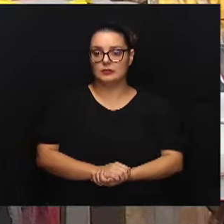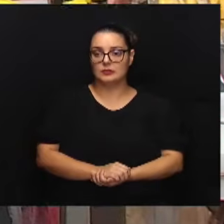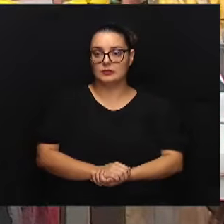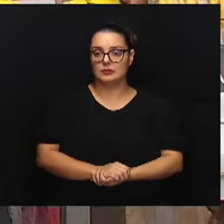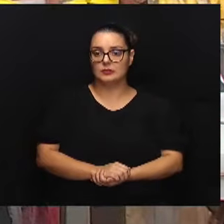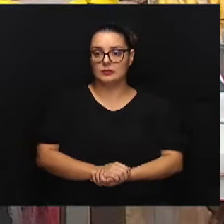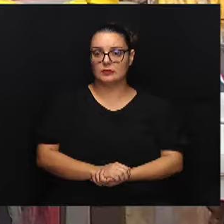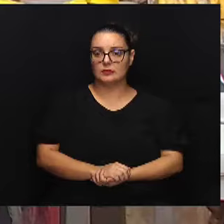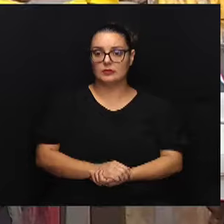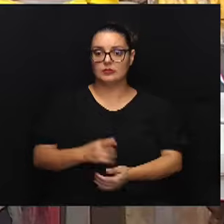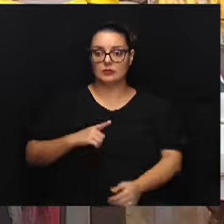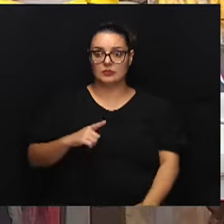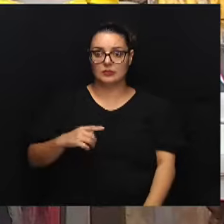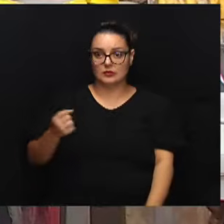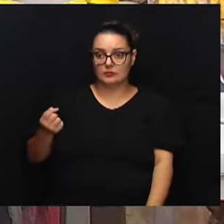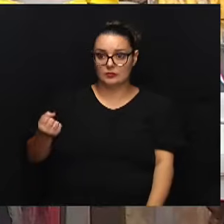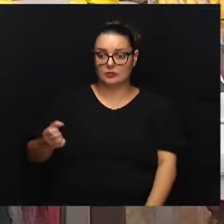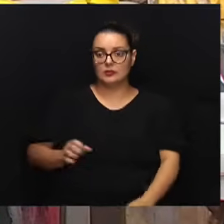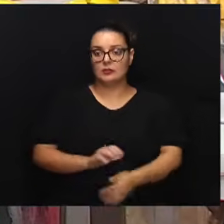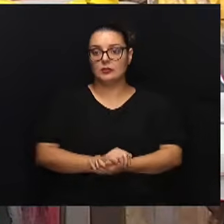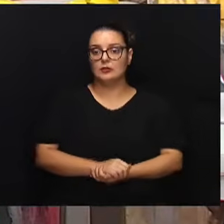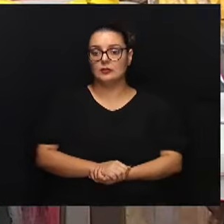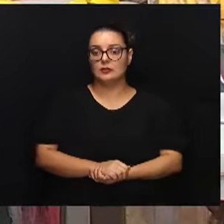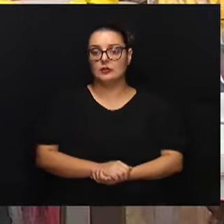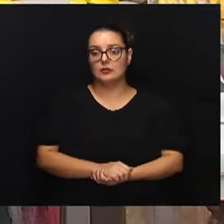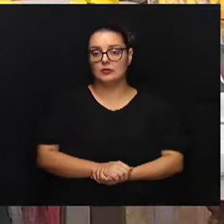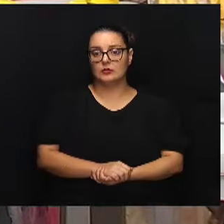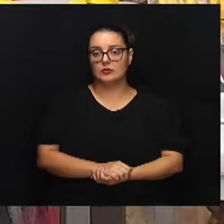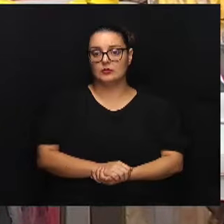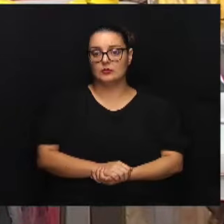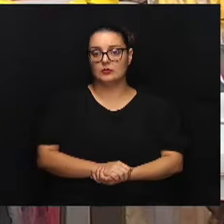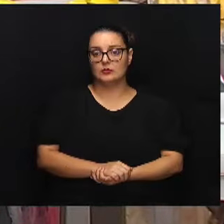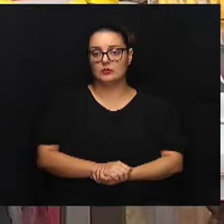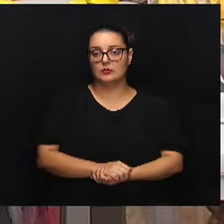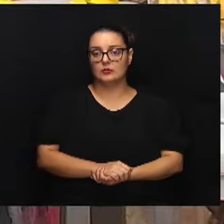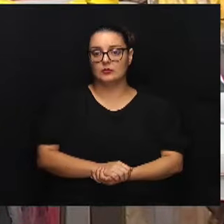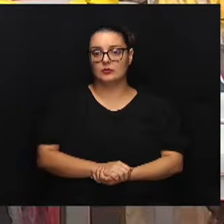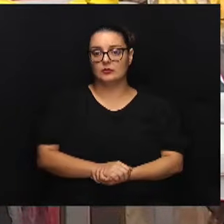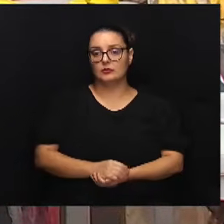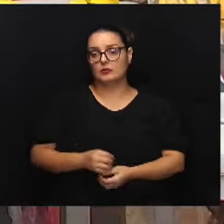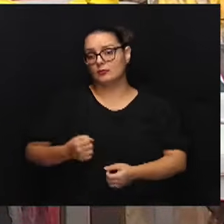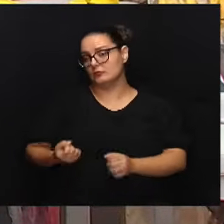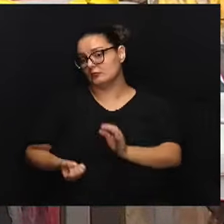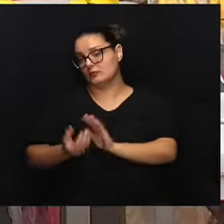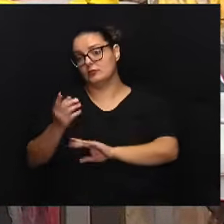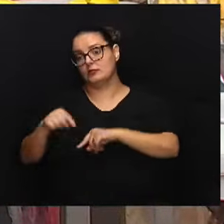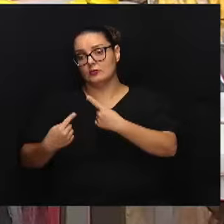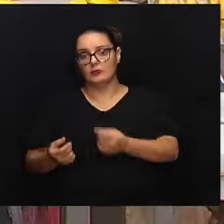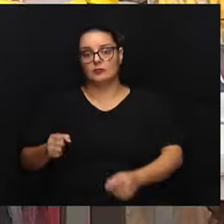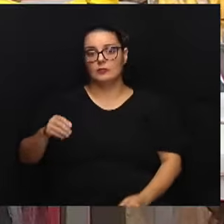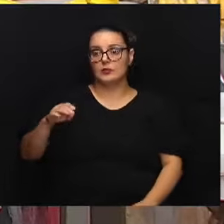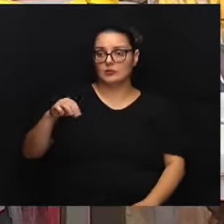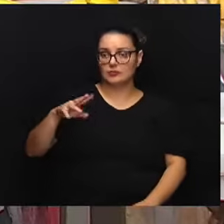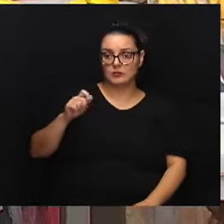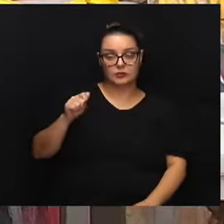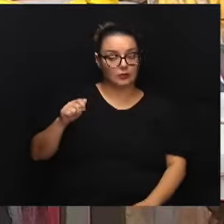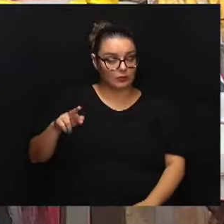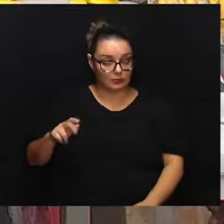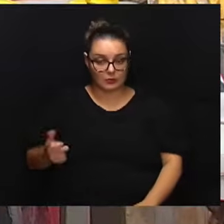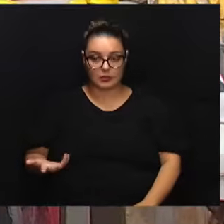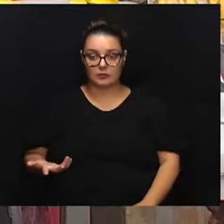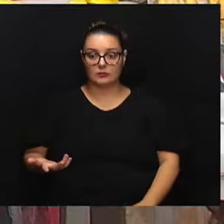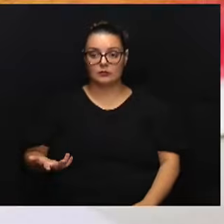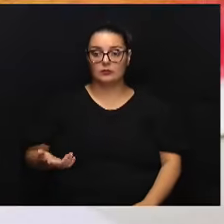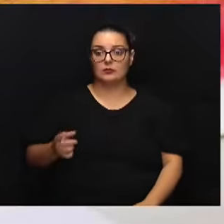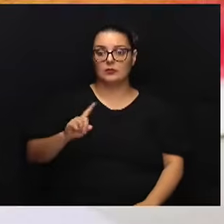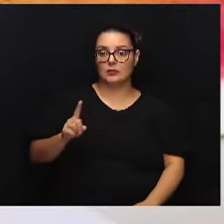esse branco aqui do lado, vocês podem criar outra perspectiva, assim, ó, criar uma sombra, sabe? Para não ficar